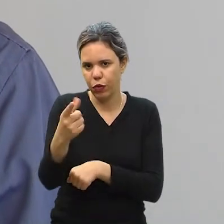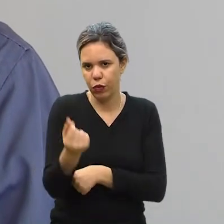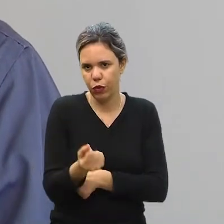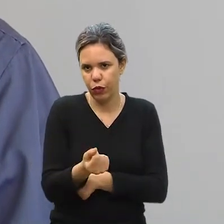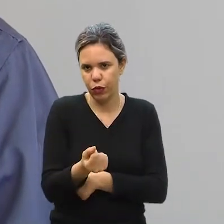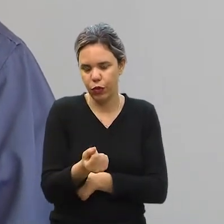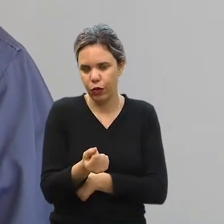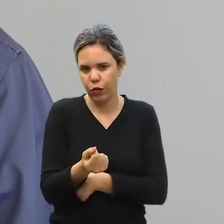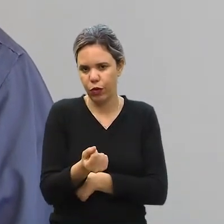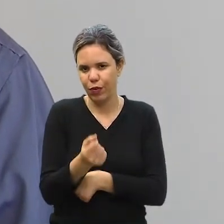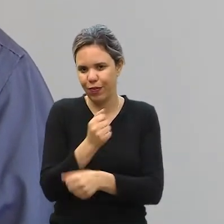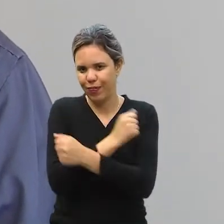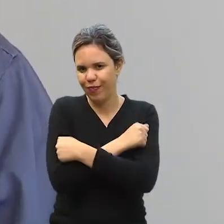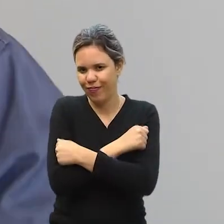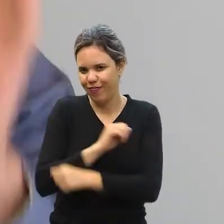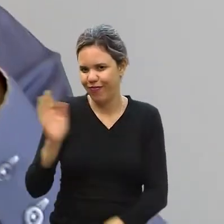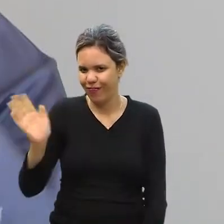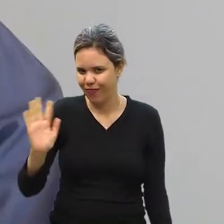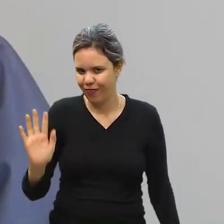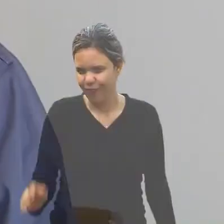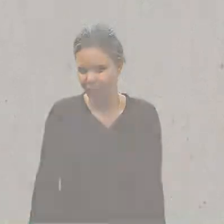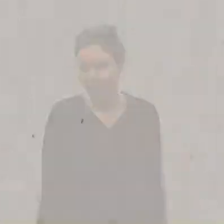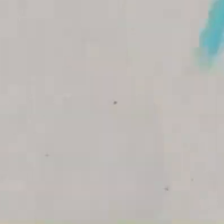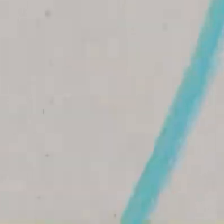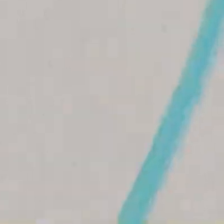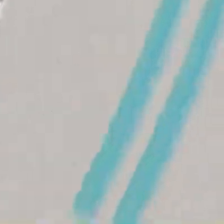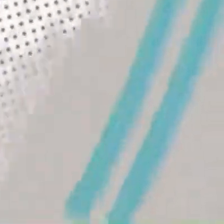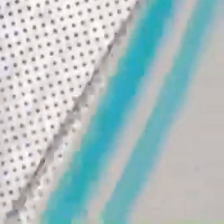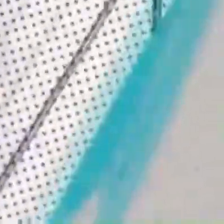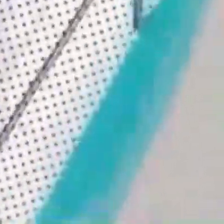seu dinheiro. Um grande abraço, até lá, tchau!